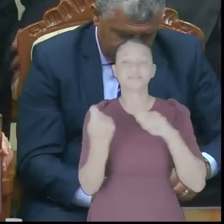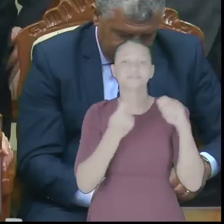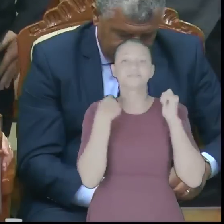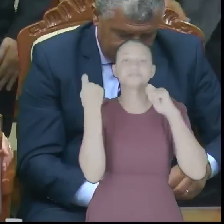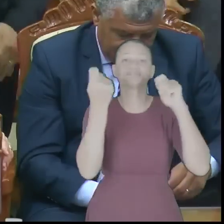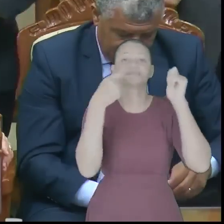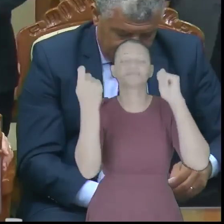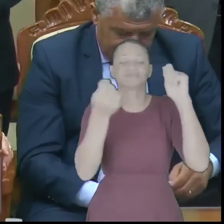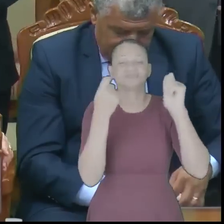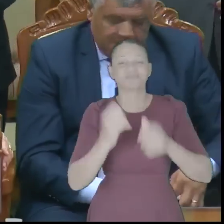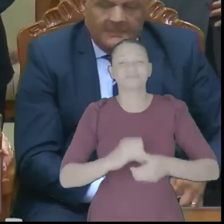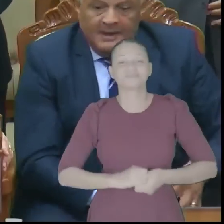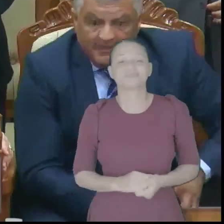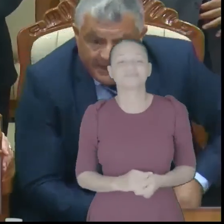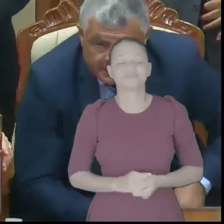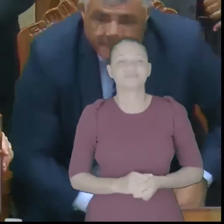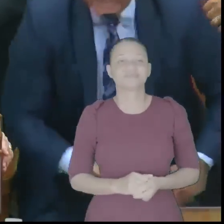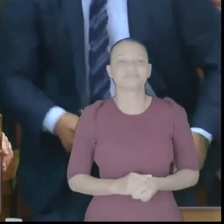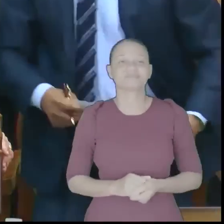Aleluia!